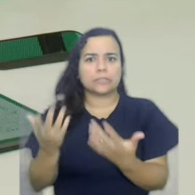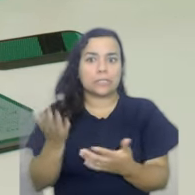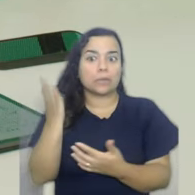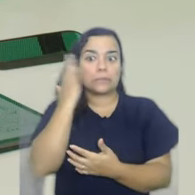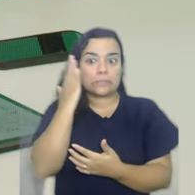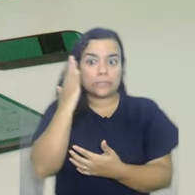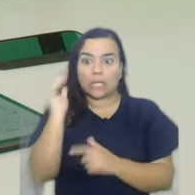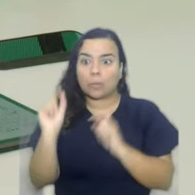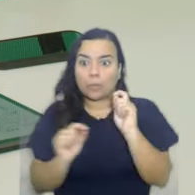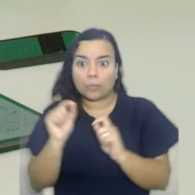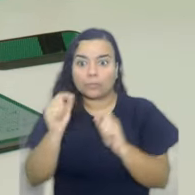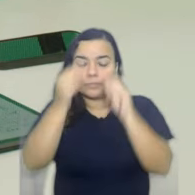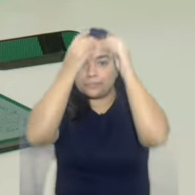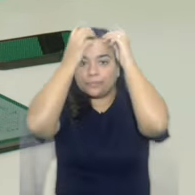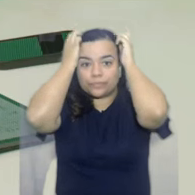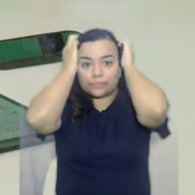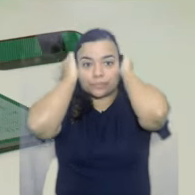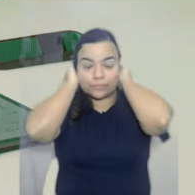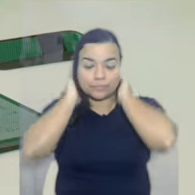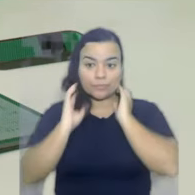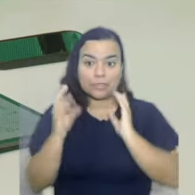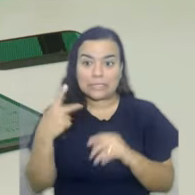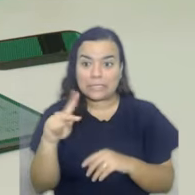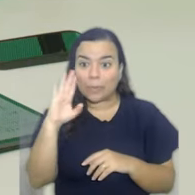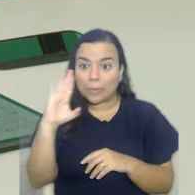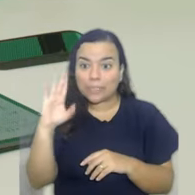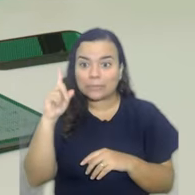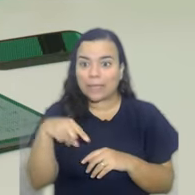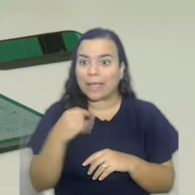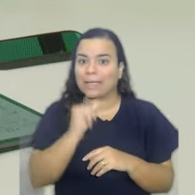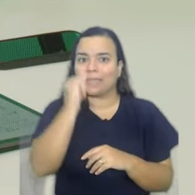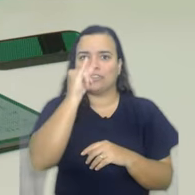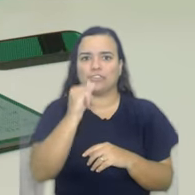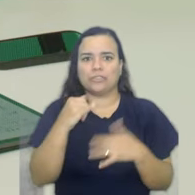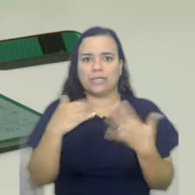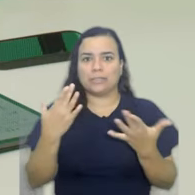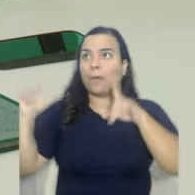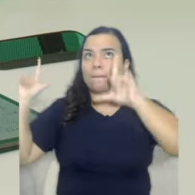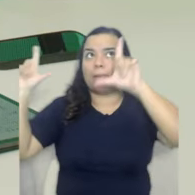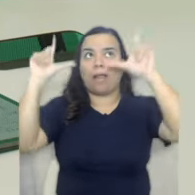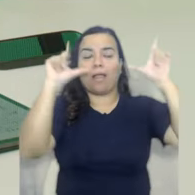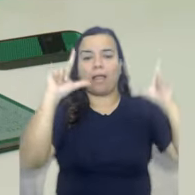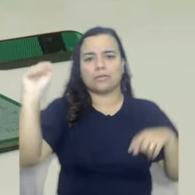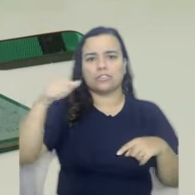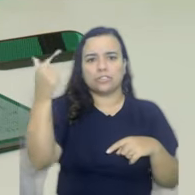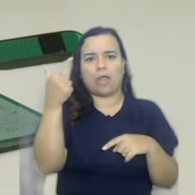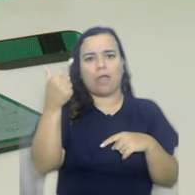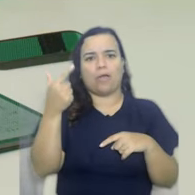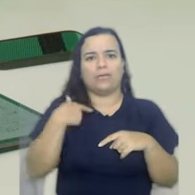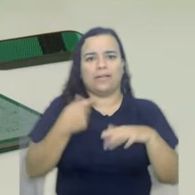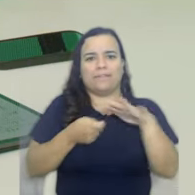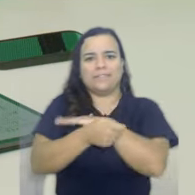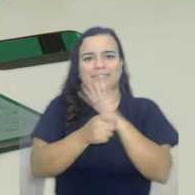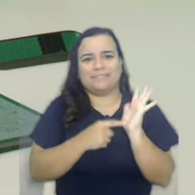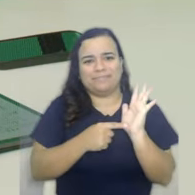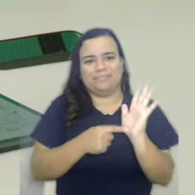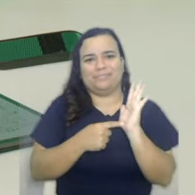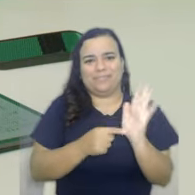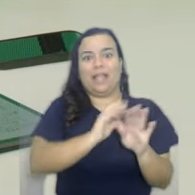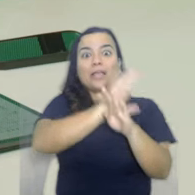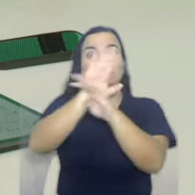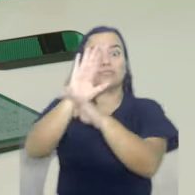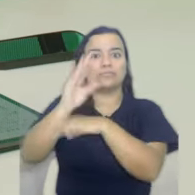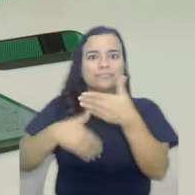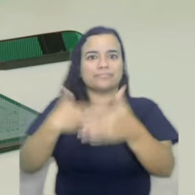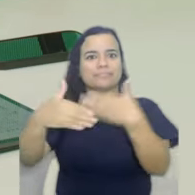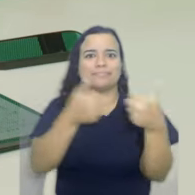teu principal insumo é energia elétrica então Poxa vou financiar a placa solar para você comecei a mudar a vida do produtor rural começa a